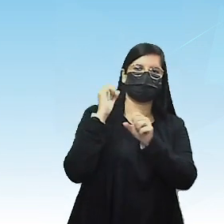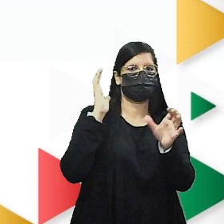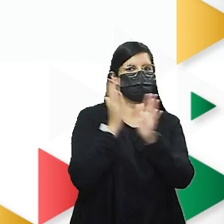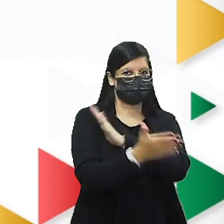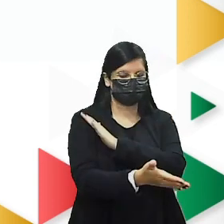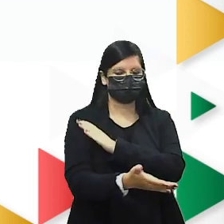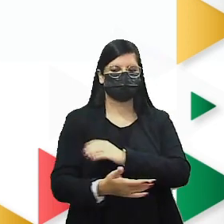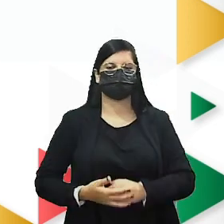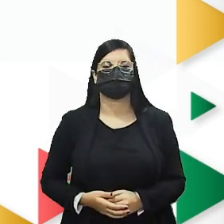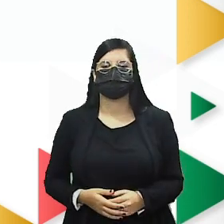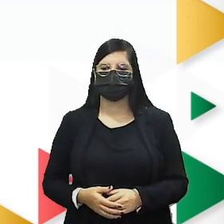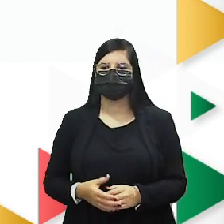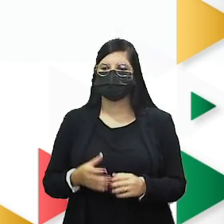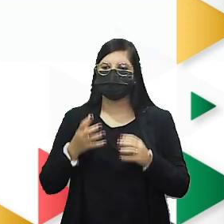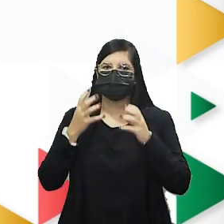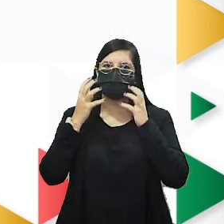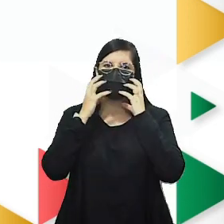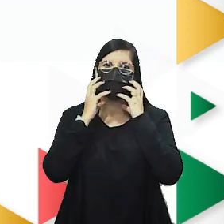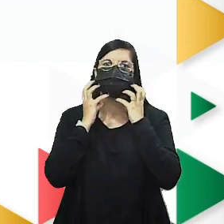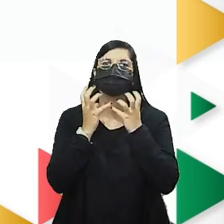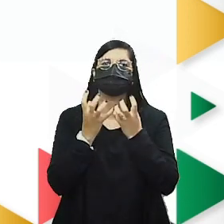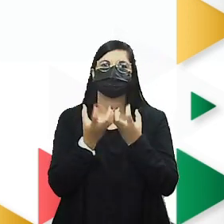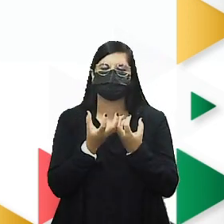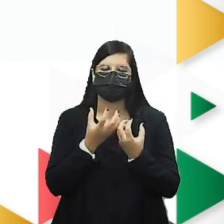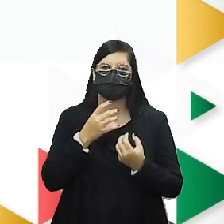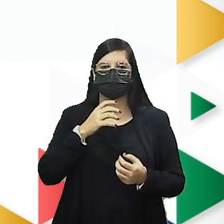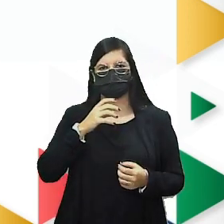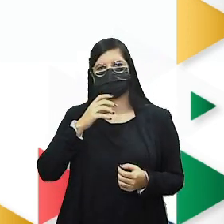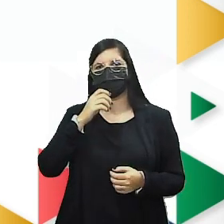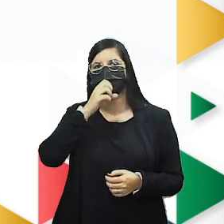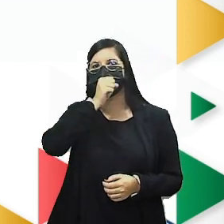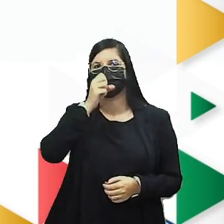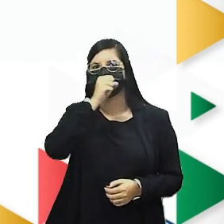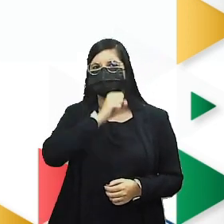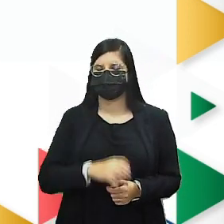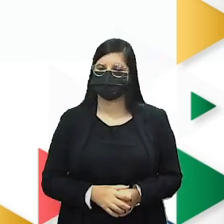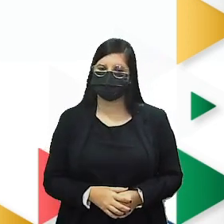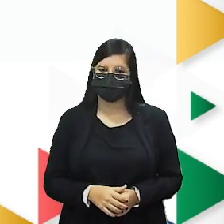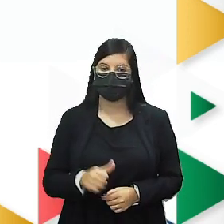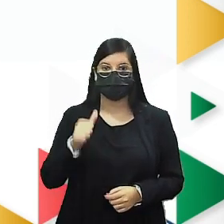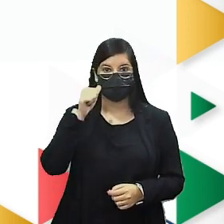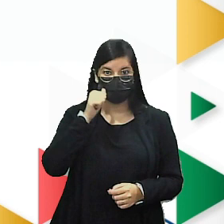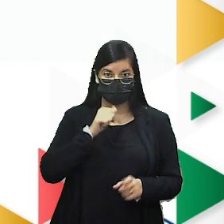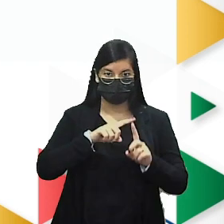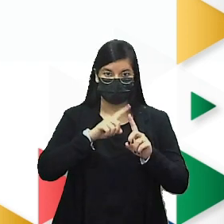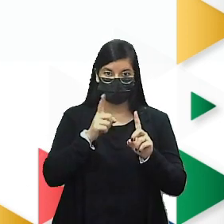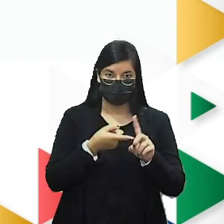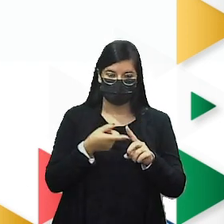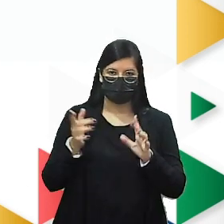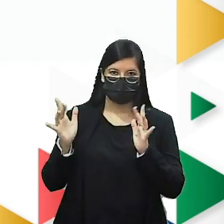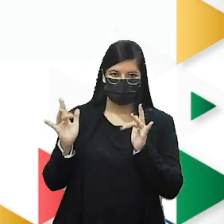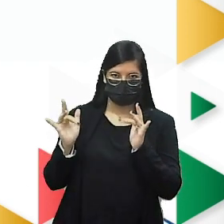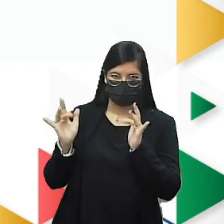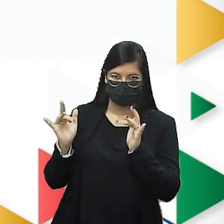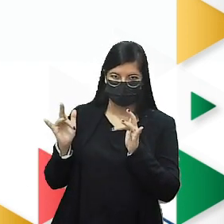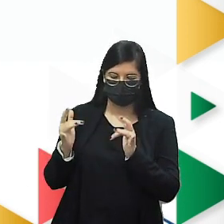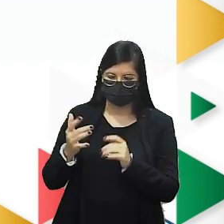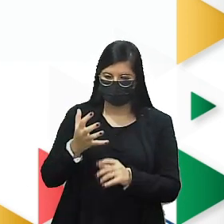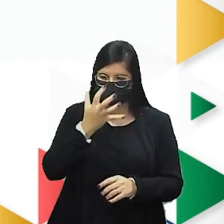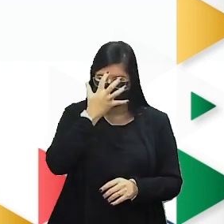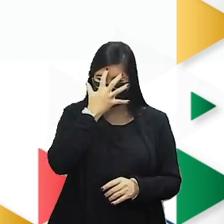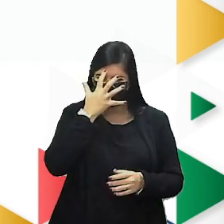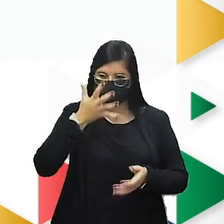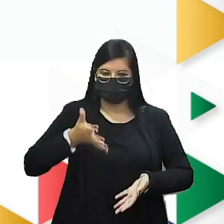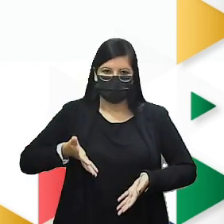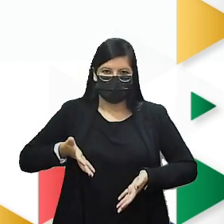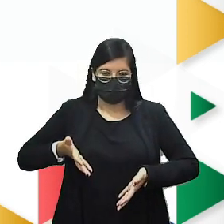Também tinha a barba ruiva, né? Conta a história de uma moça que engravidou do namorado. Envergonhada, ela teve a criança e a